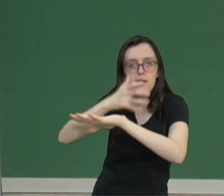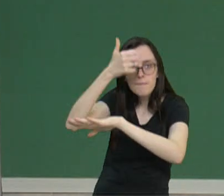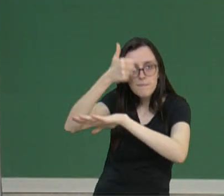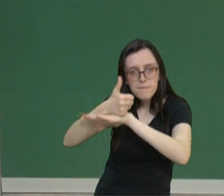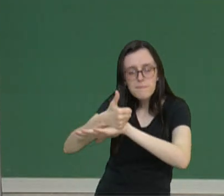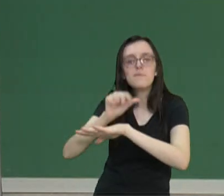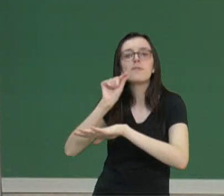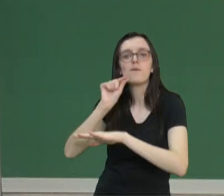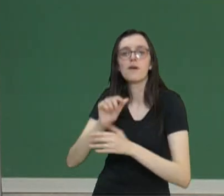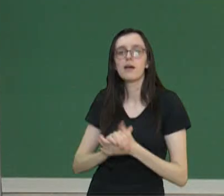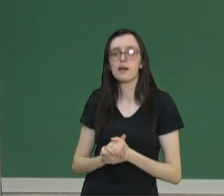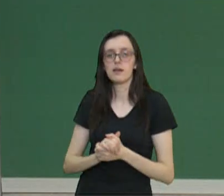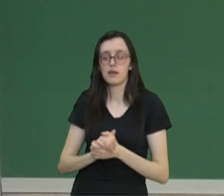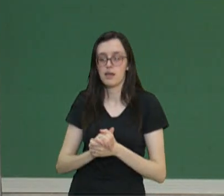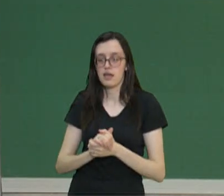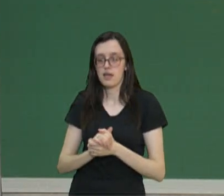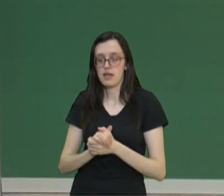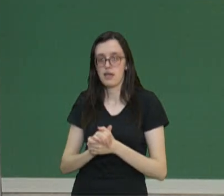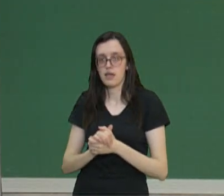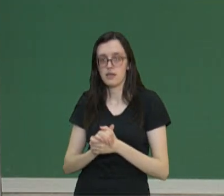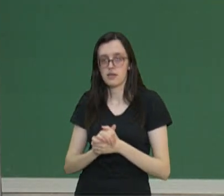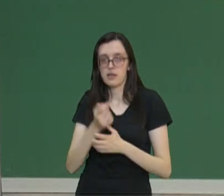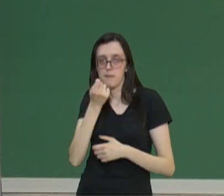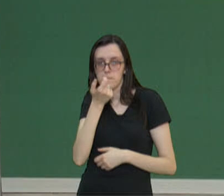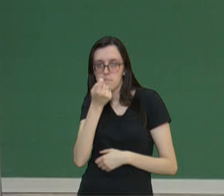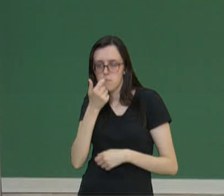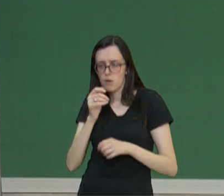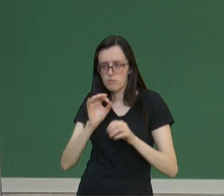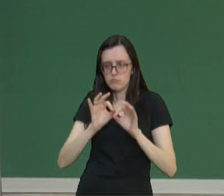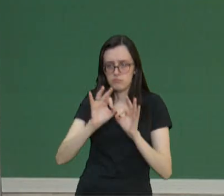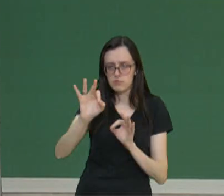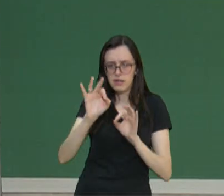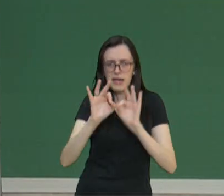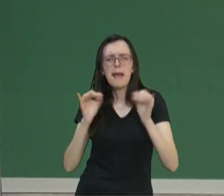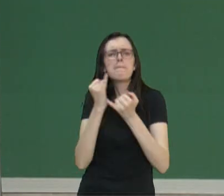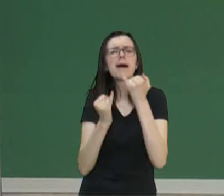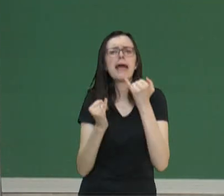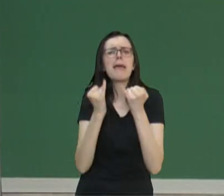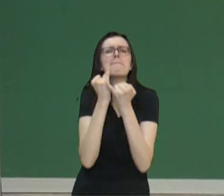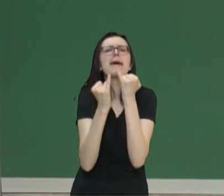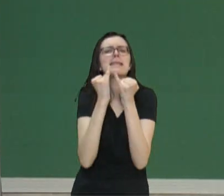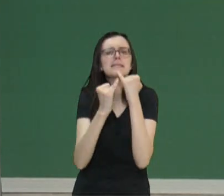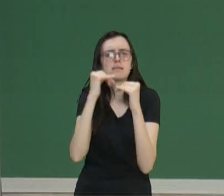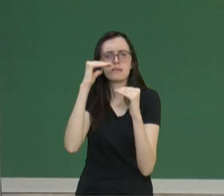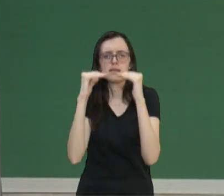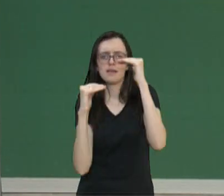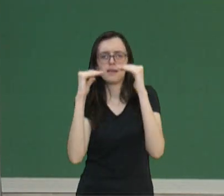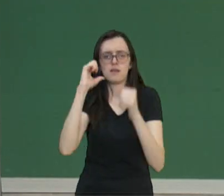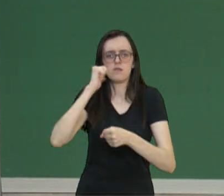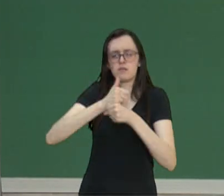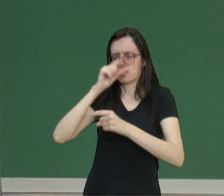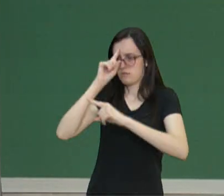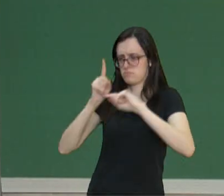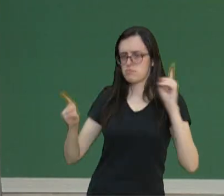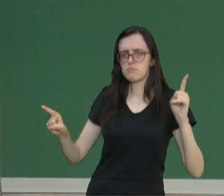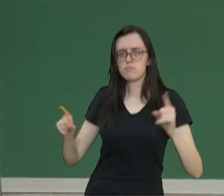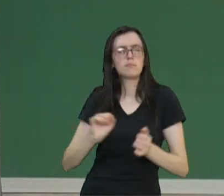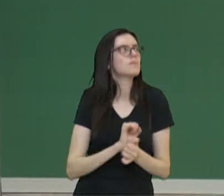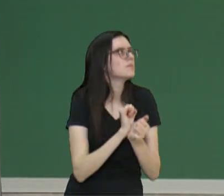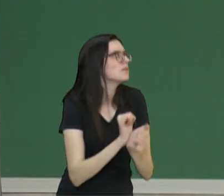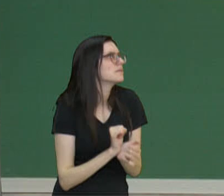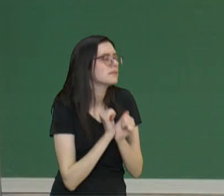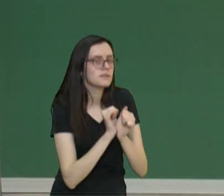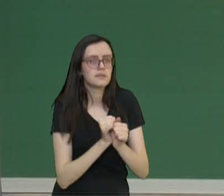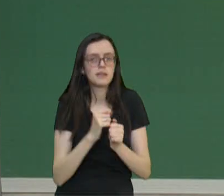tá? Que a pouca distância social entre senhores e escravos contribuiu para explicar a atenção que a classe dominante confere